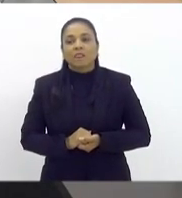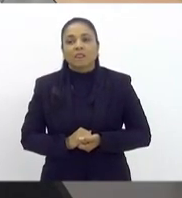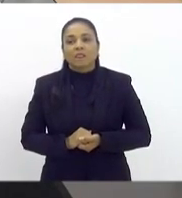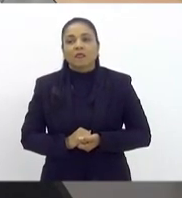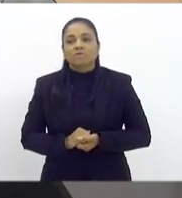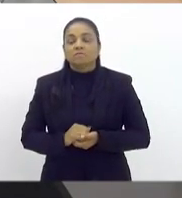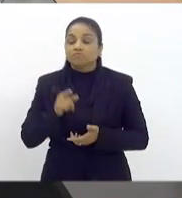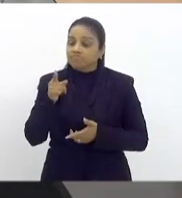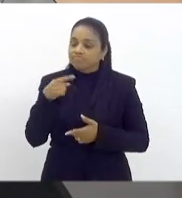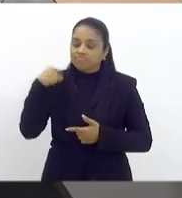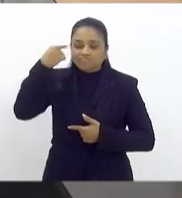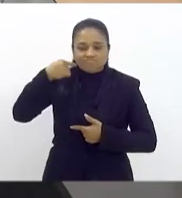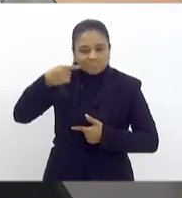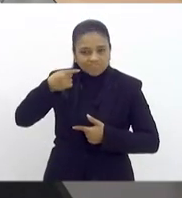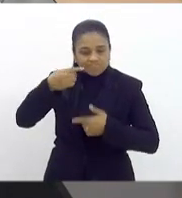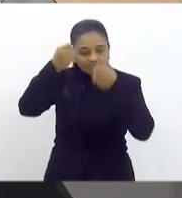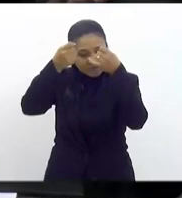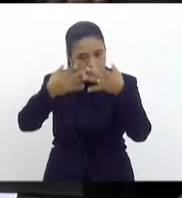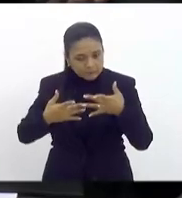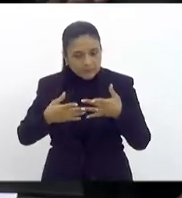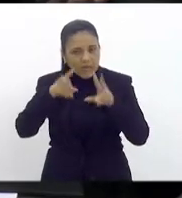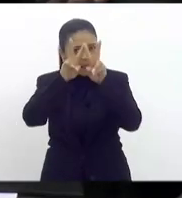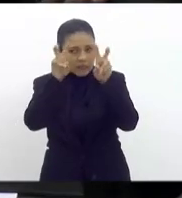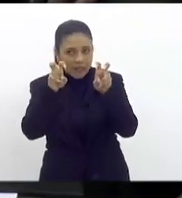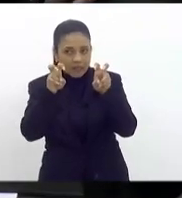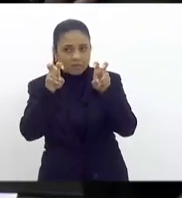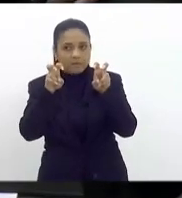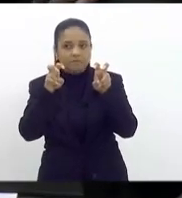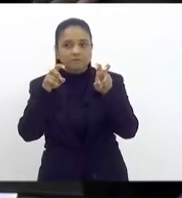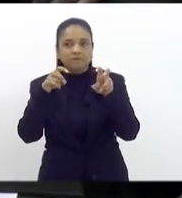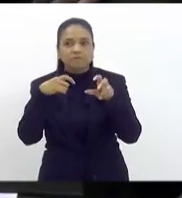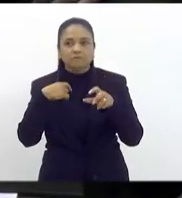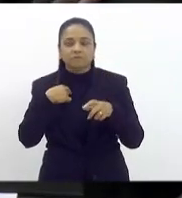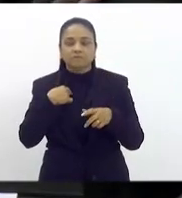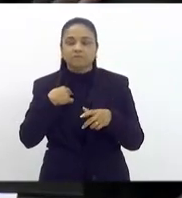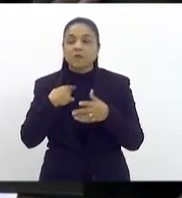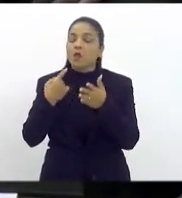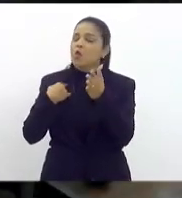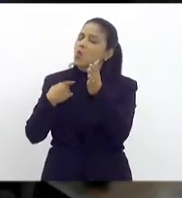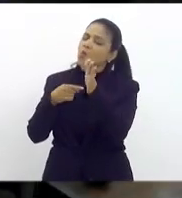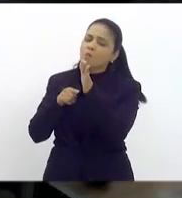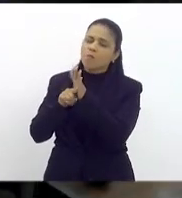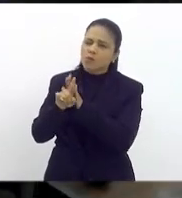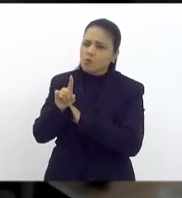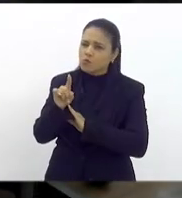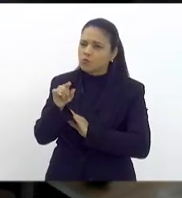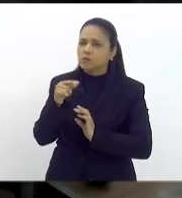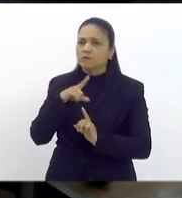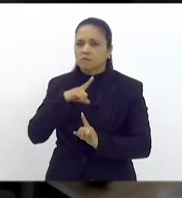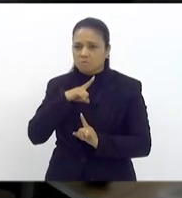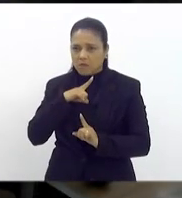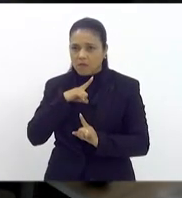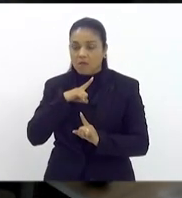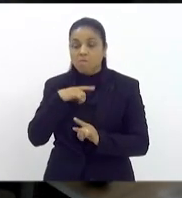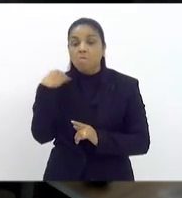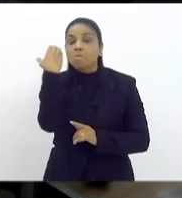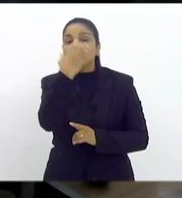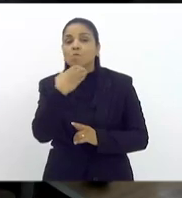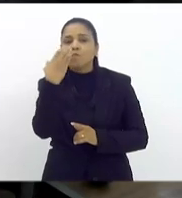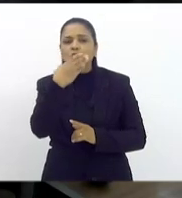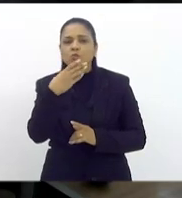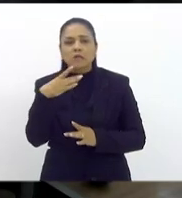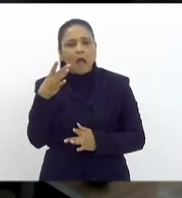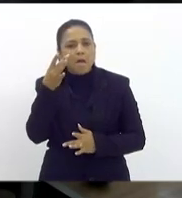Excelência pode se aprofundar um pouco nesse tema? Sim, Excelência. Presidente, há uma decisão. Me permite um questionamento também sobre o que ele menciona sobre música ao